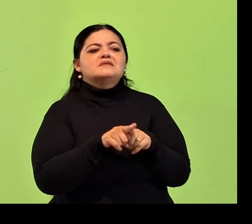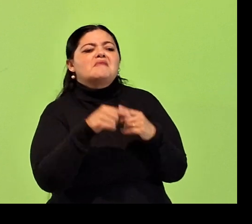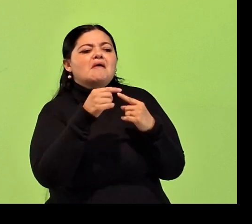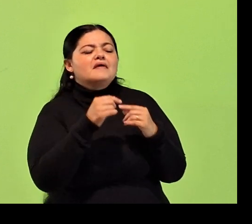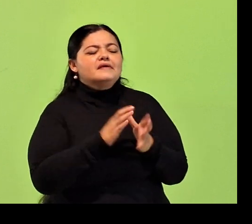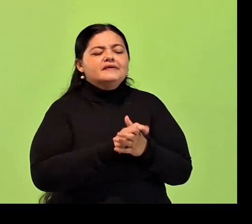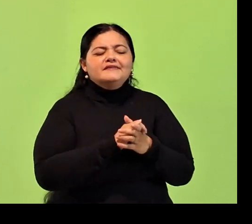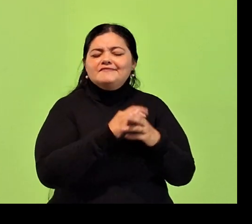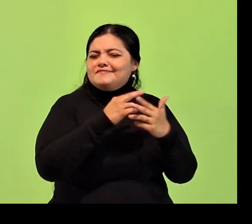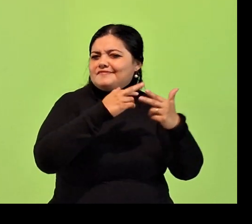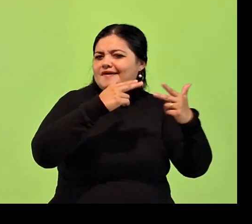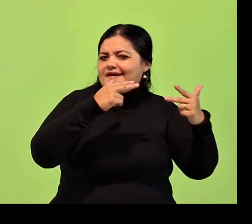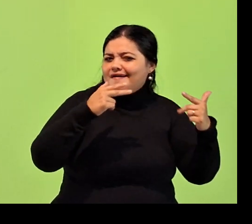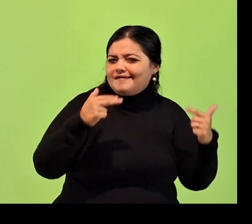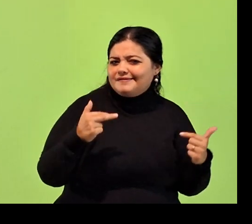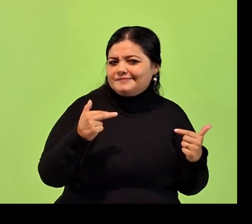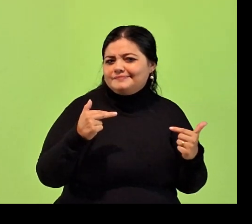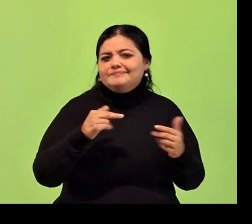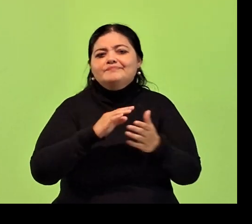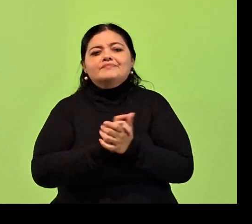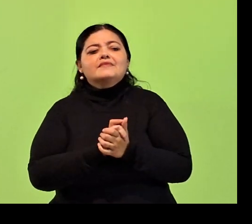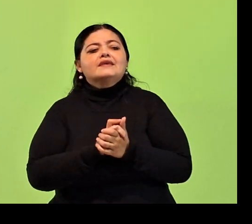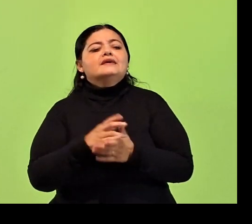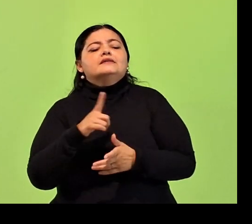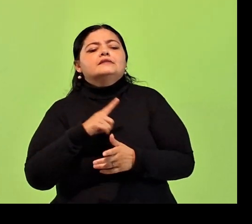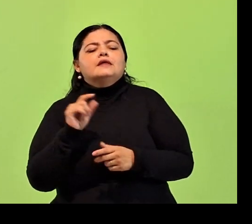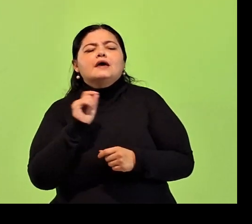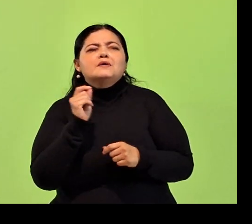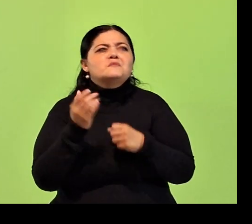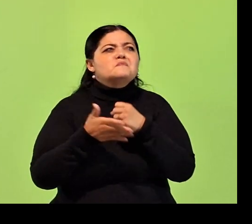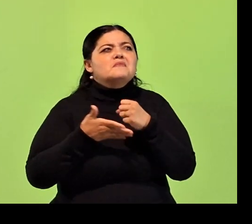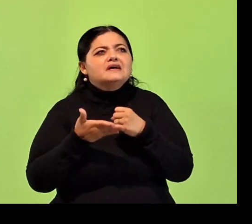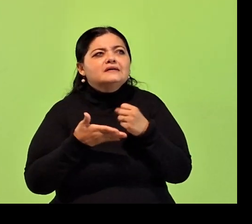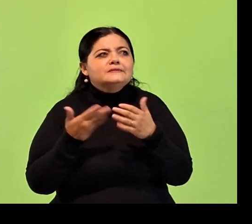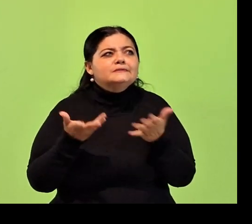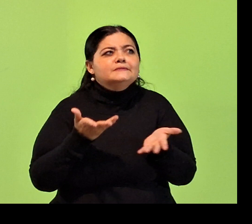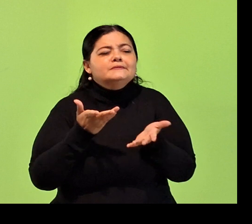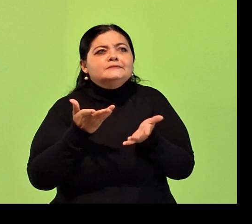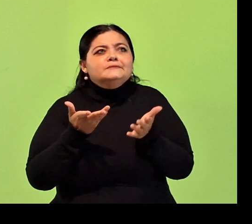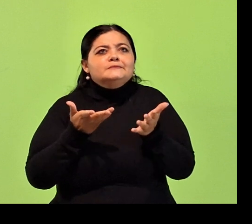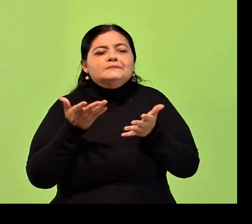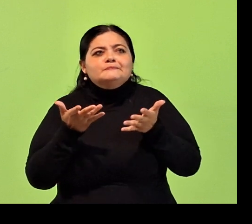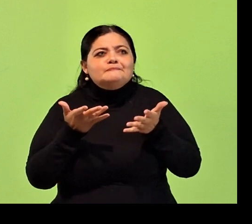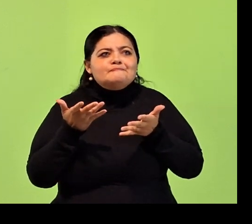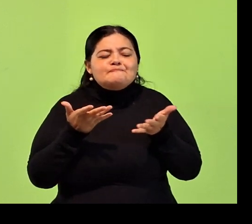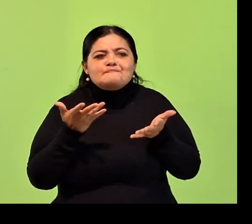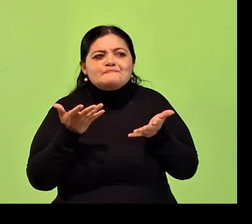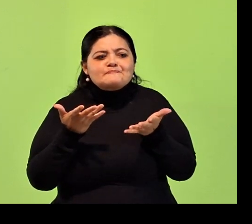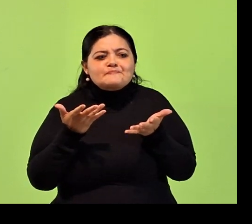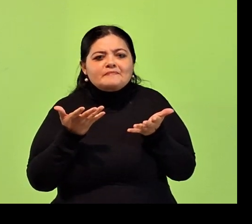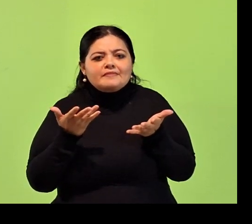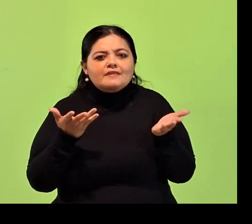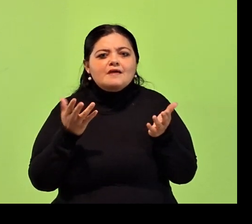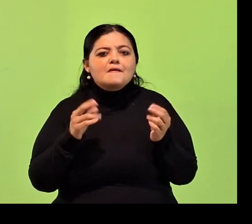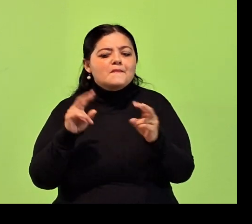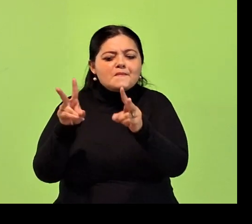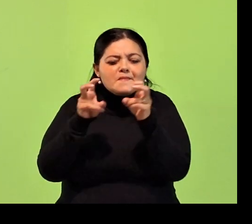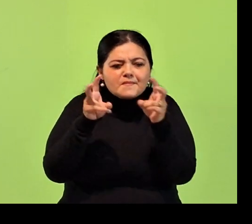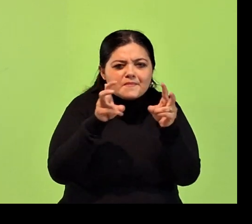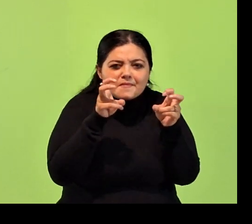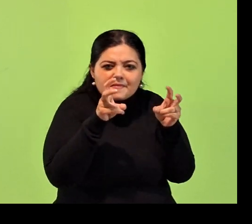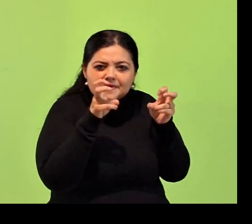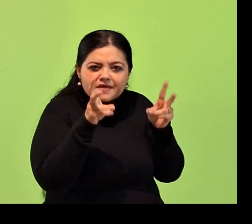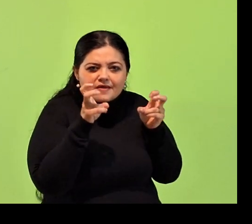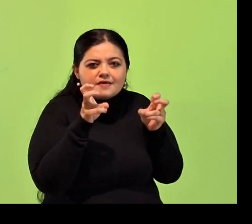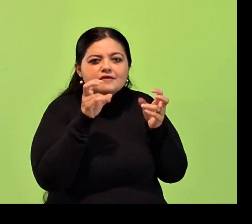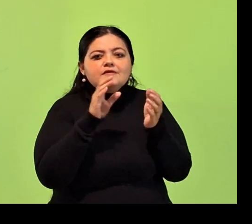ideologias higienistas e eugenistas. Ele basicamente discorre sobre perseguição